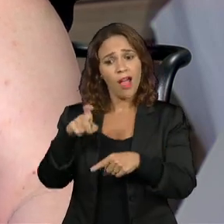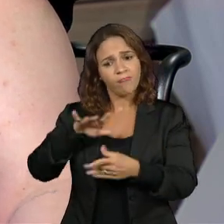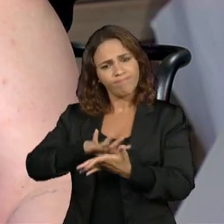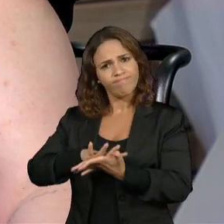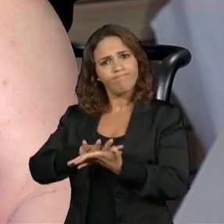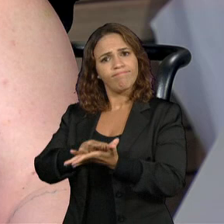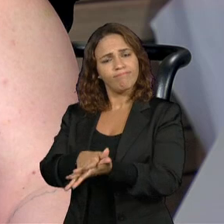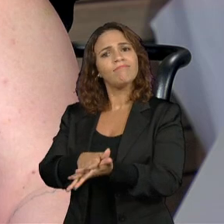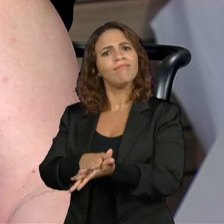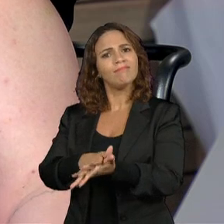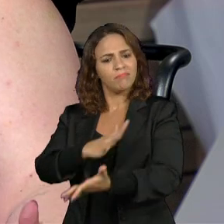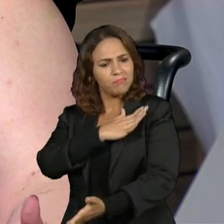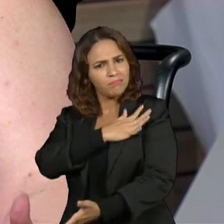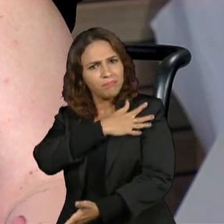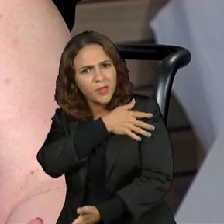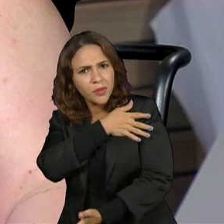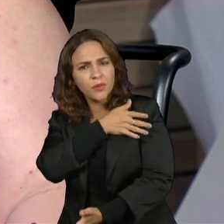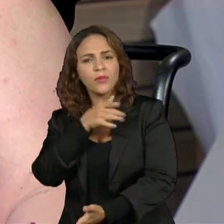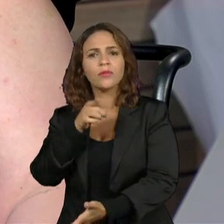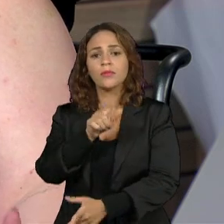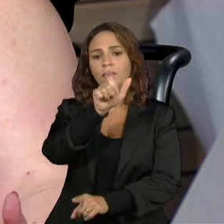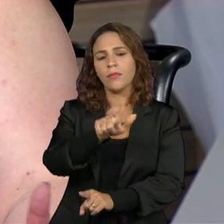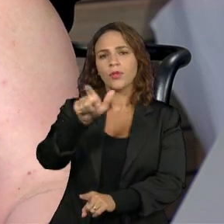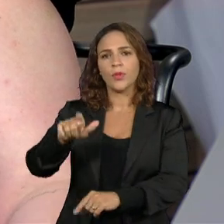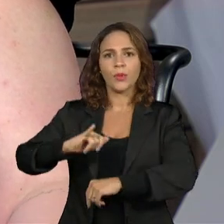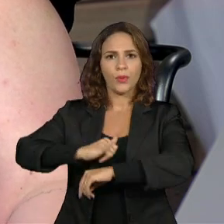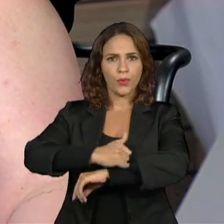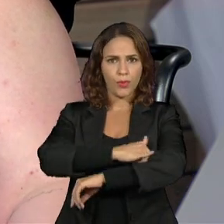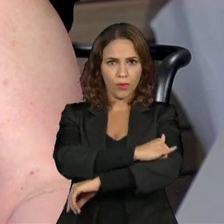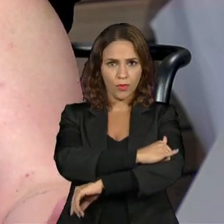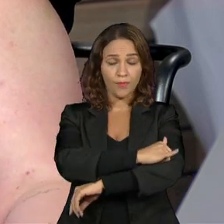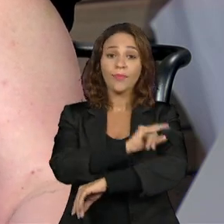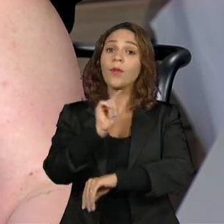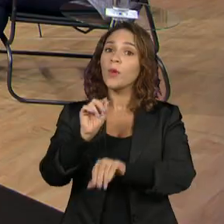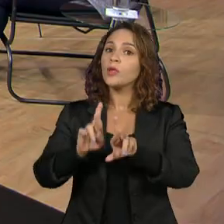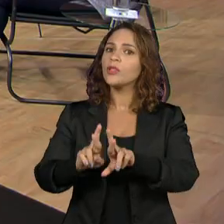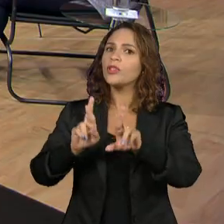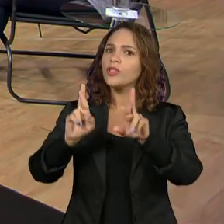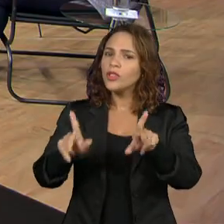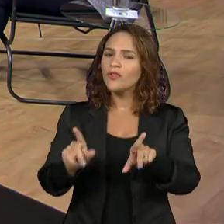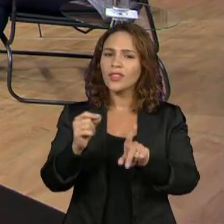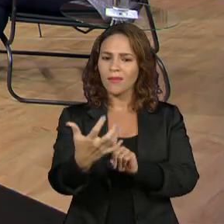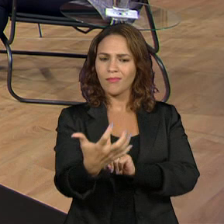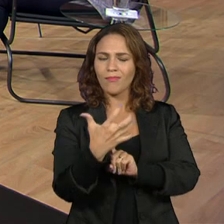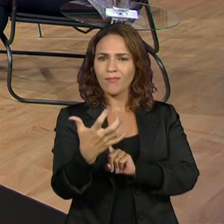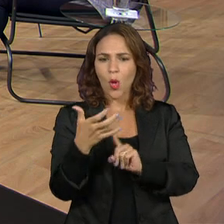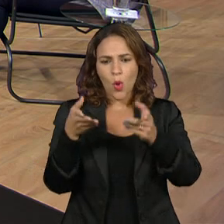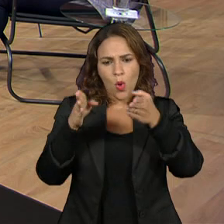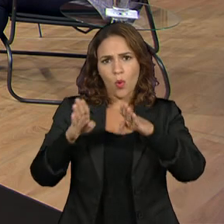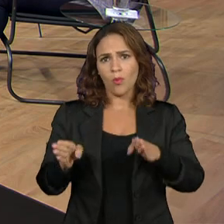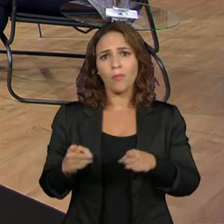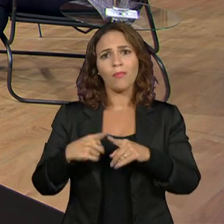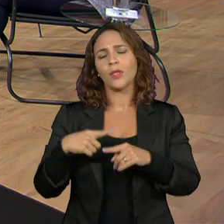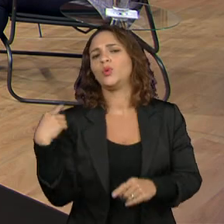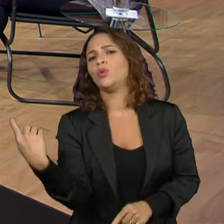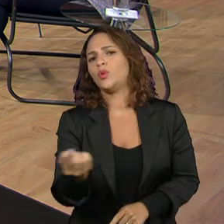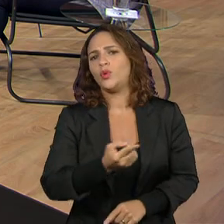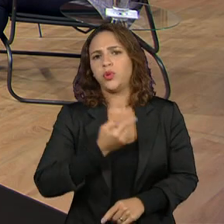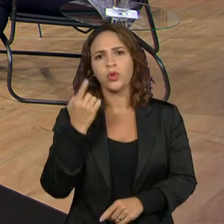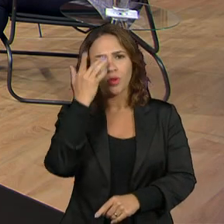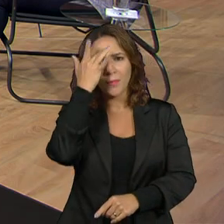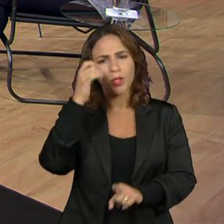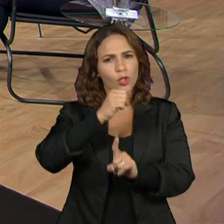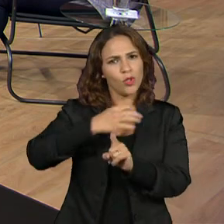discriminação, um preconceito voltado para pessoas gordas. Ela difere um pouco até da pressão estética, porque a pressão estética ela abraça todos nós e